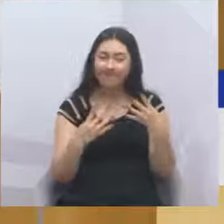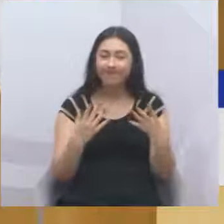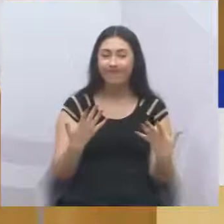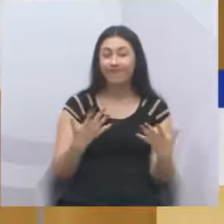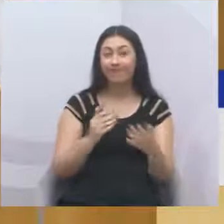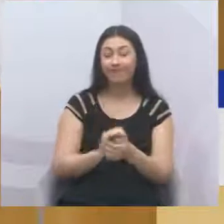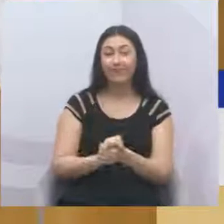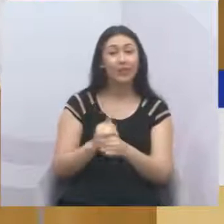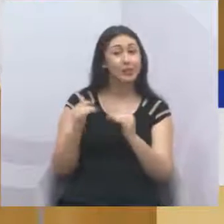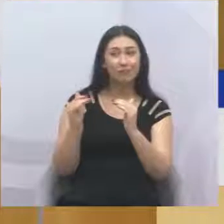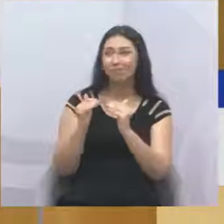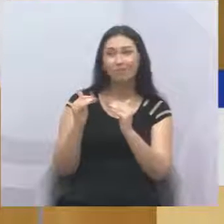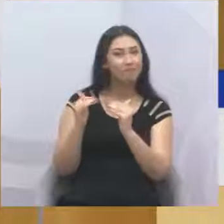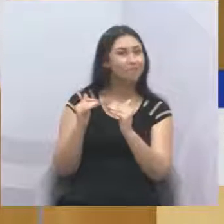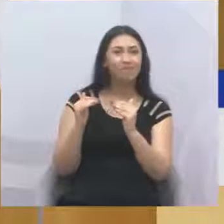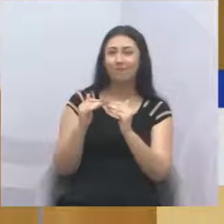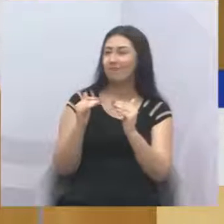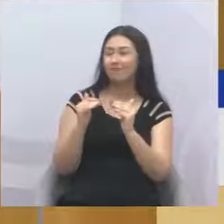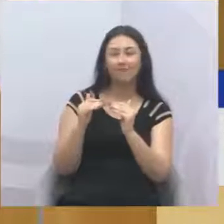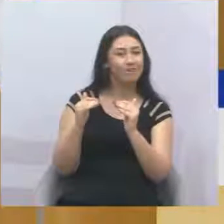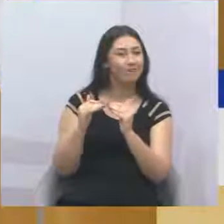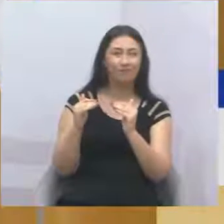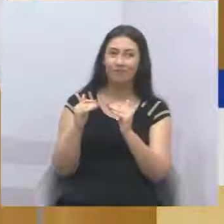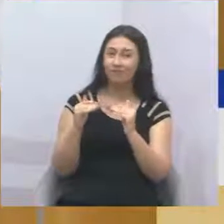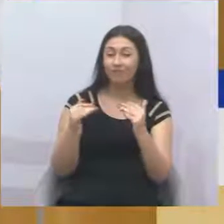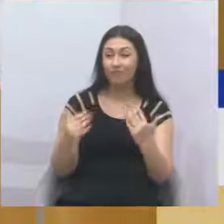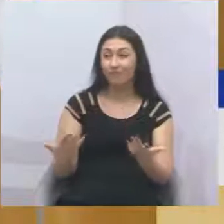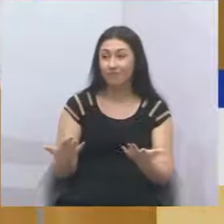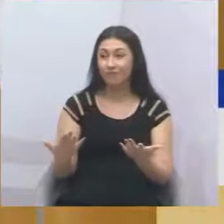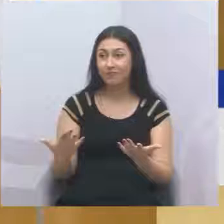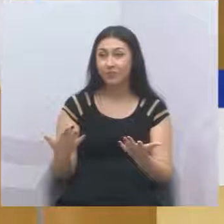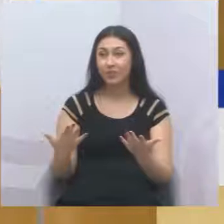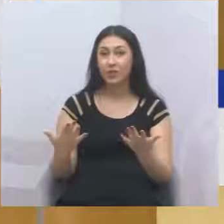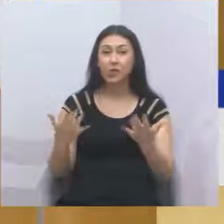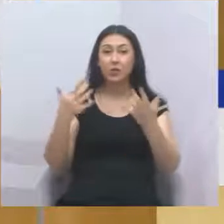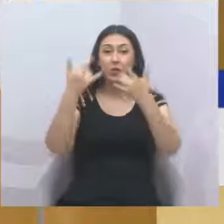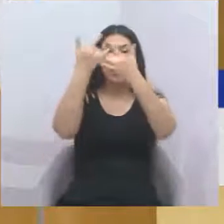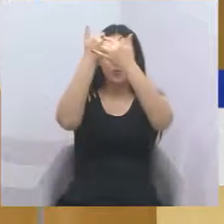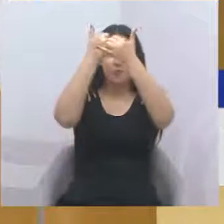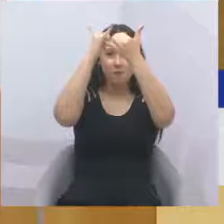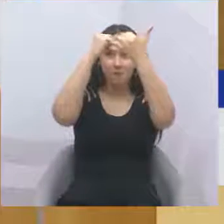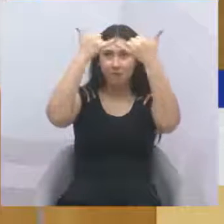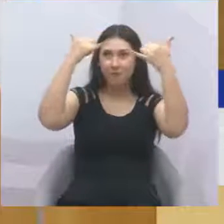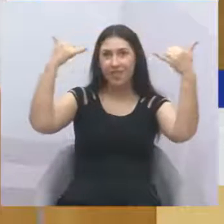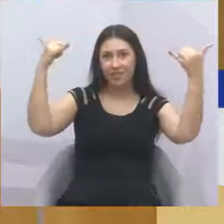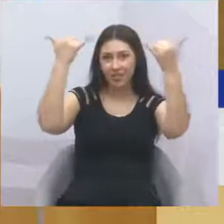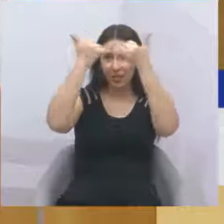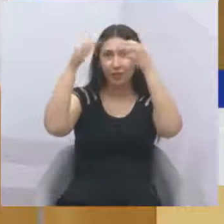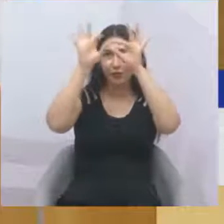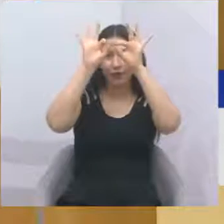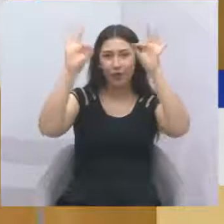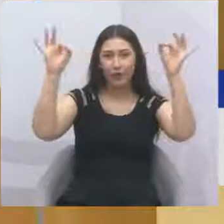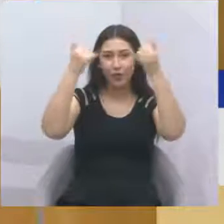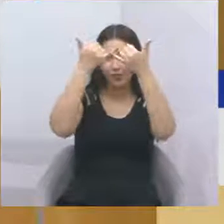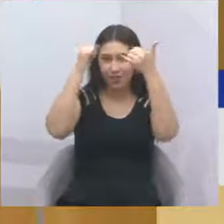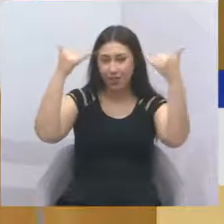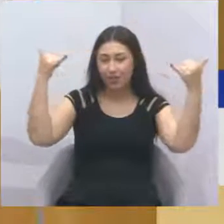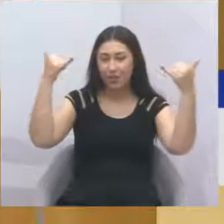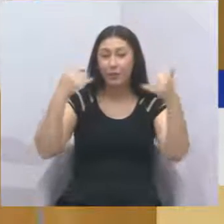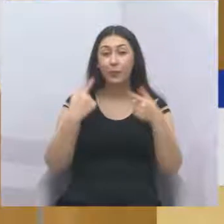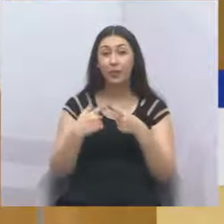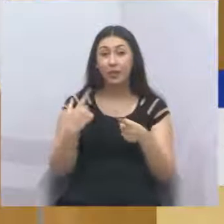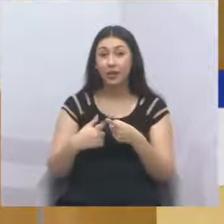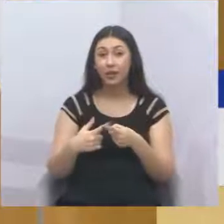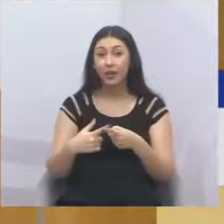compatíveis também com a fiação da rede elétrica, porque o que se gasta